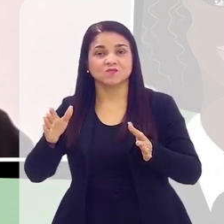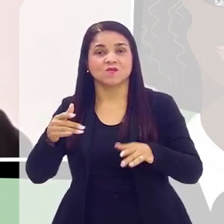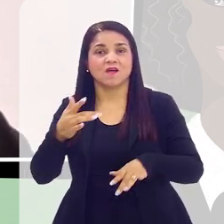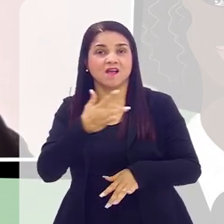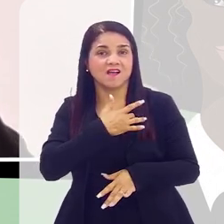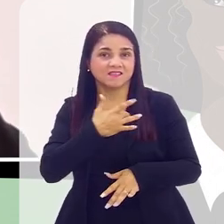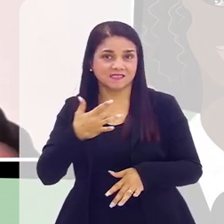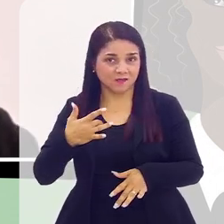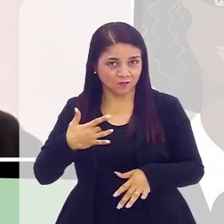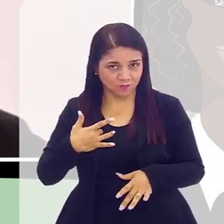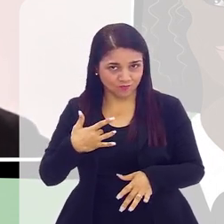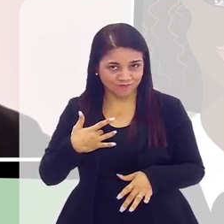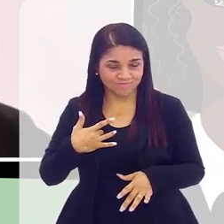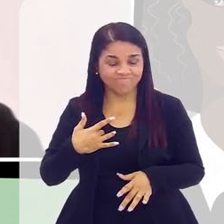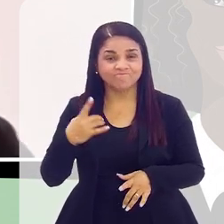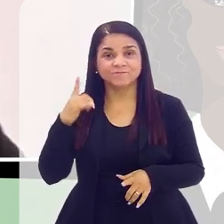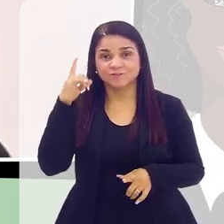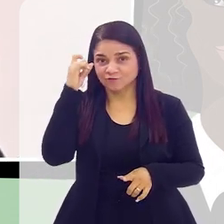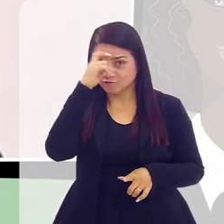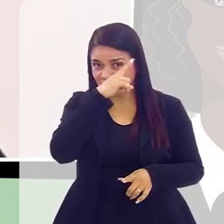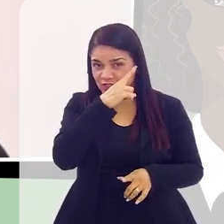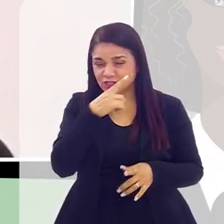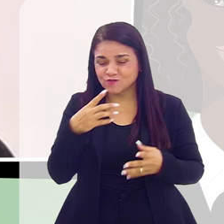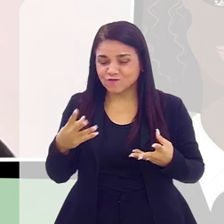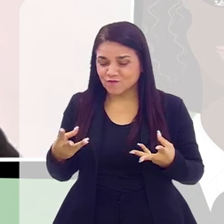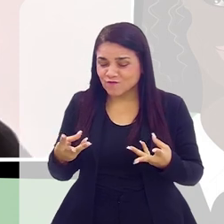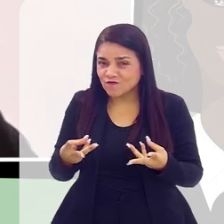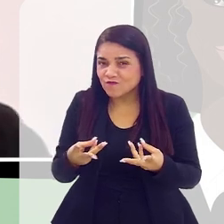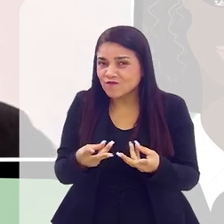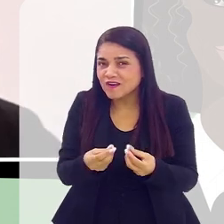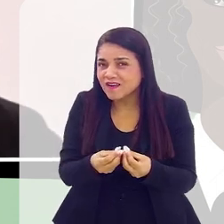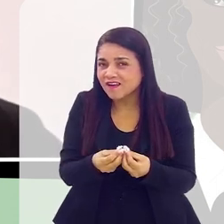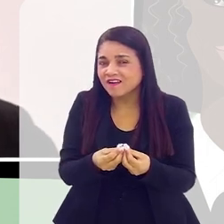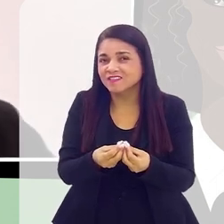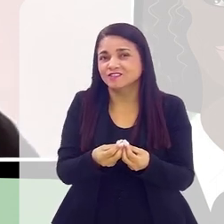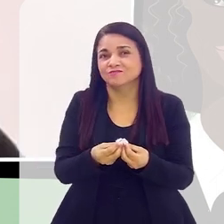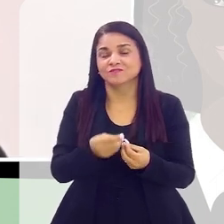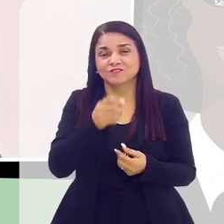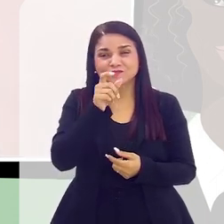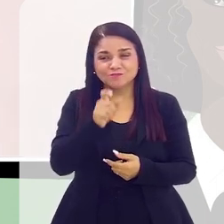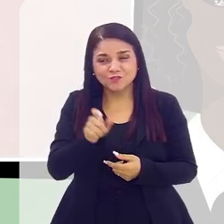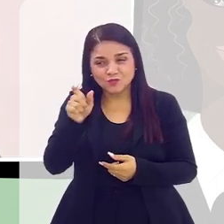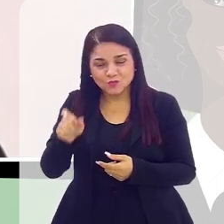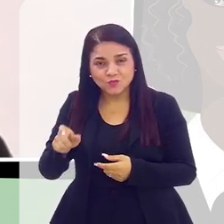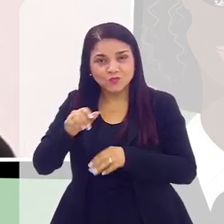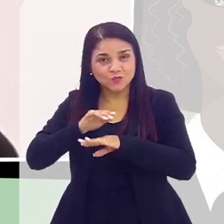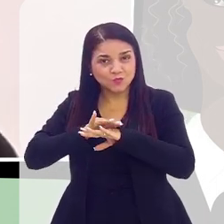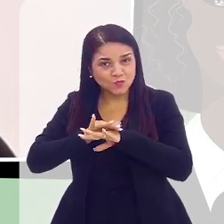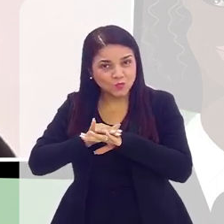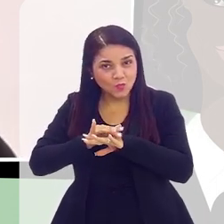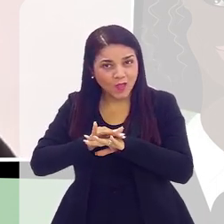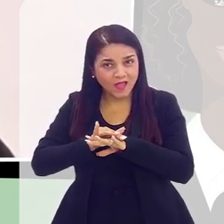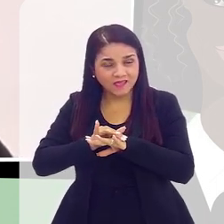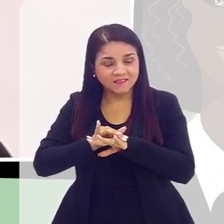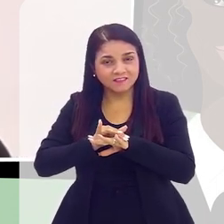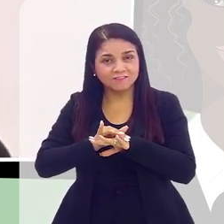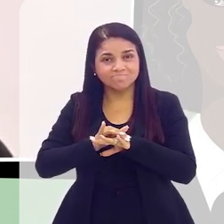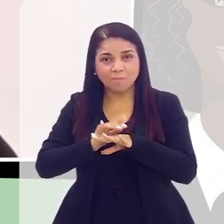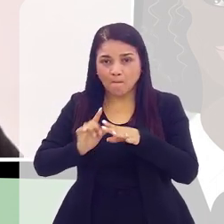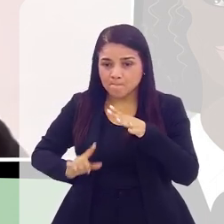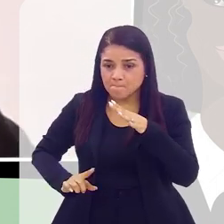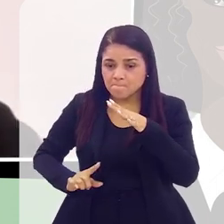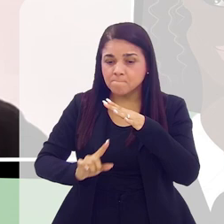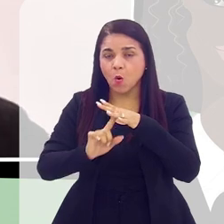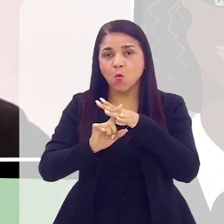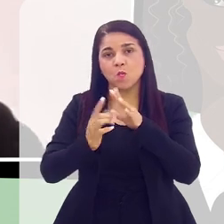de saúde não é que não existe, mas existe uma fragilidade imensa dessas pessoas, especificamente com